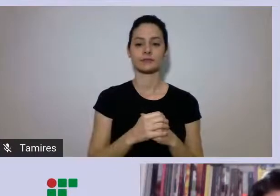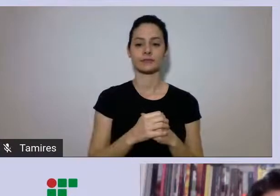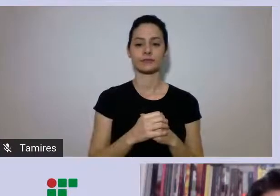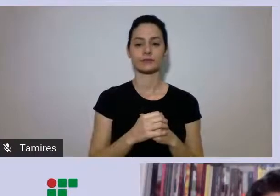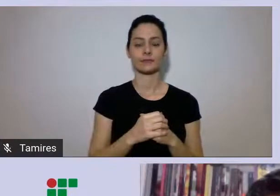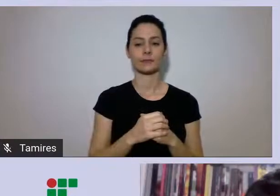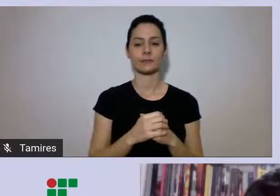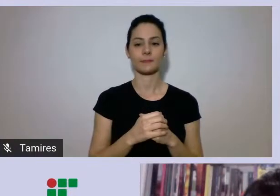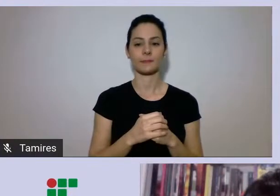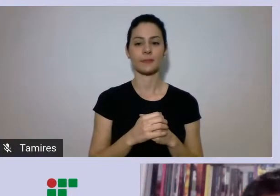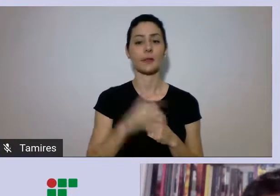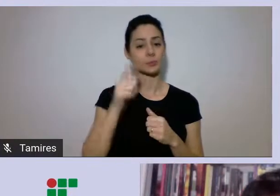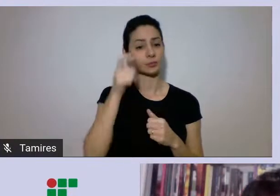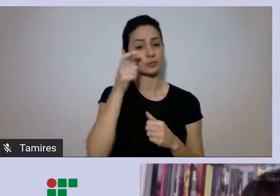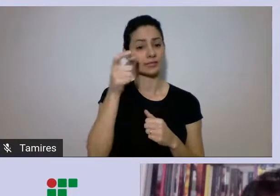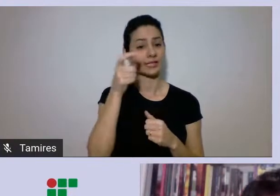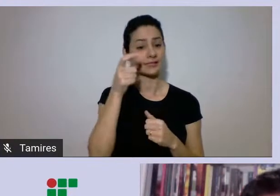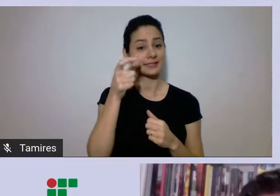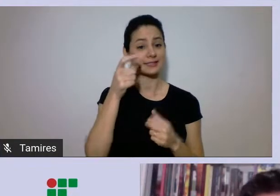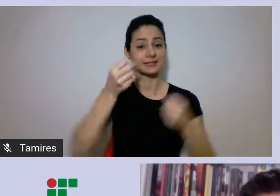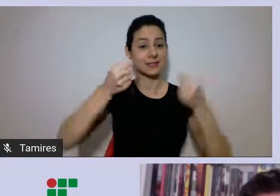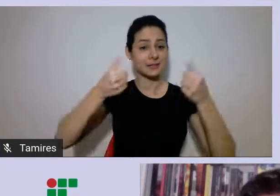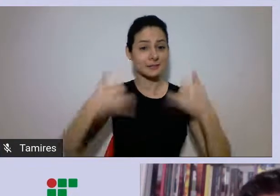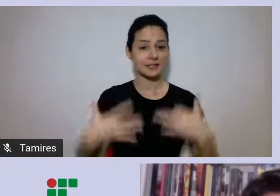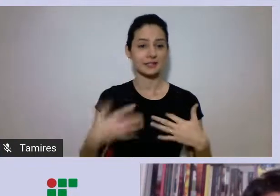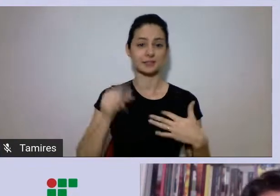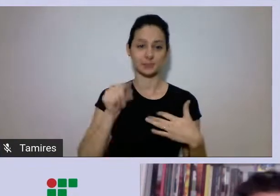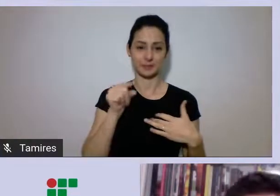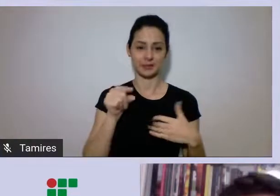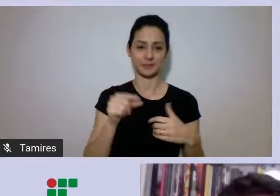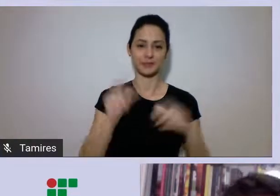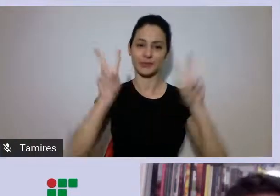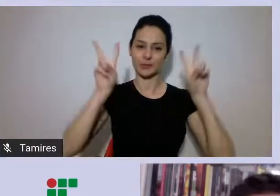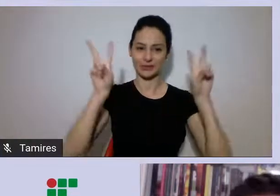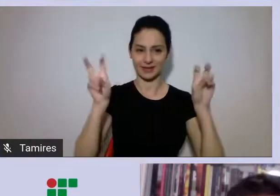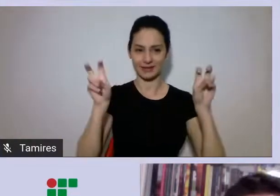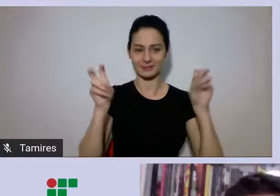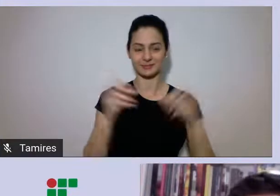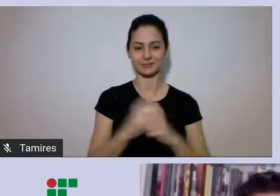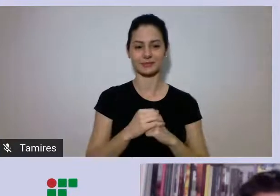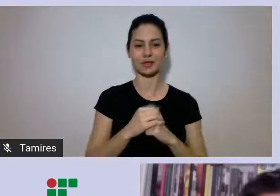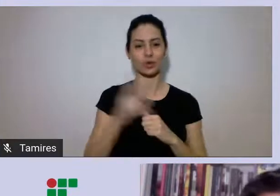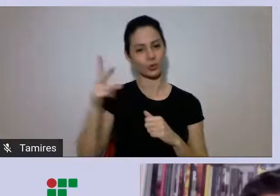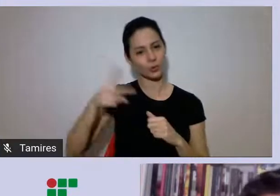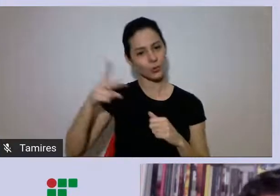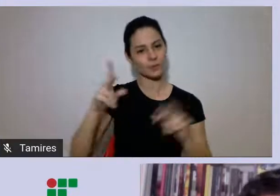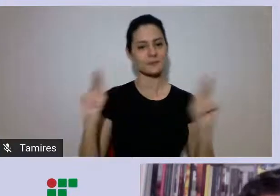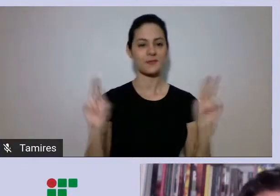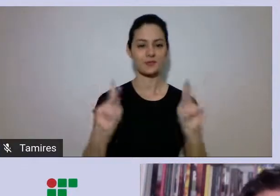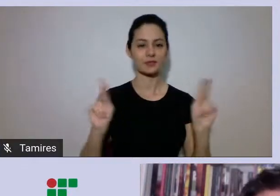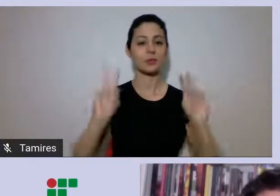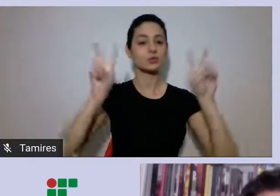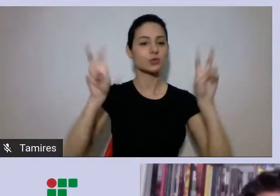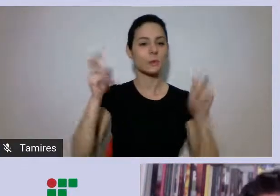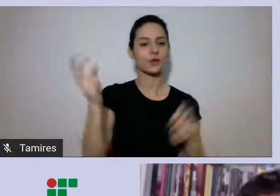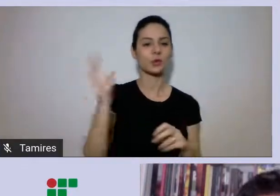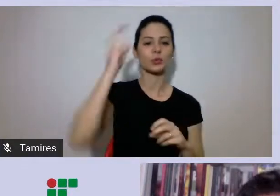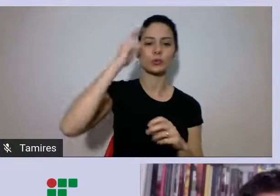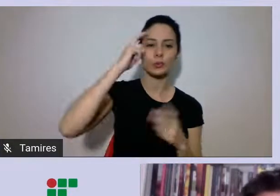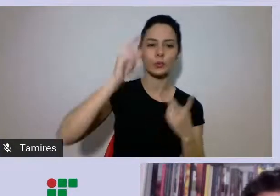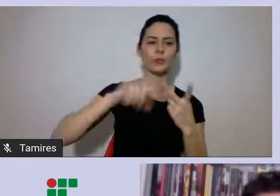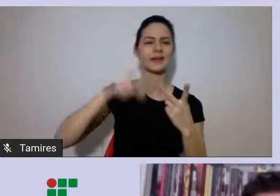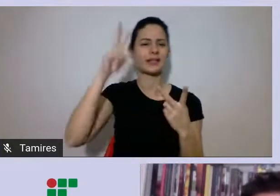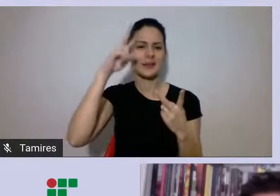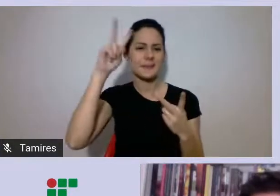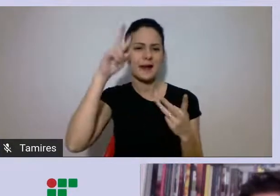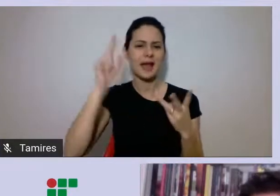Eu achei muito interessante começar falando sobre isso, já que o tema dos dois professores vai falar sobre cultura, sobre memória,